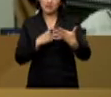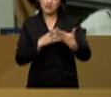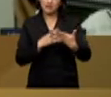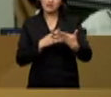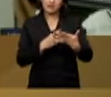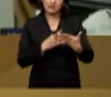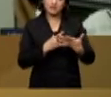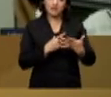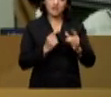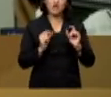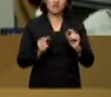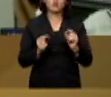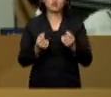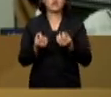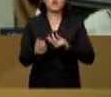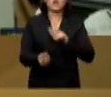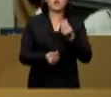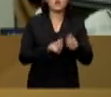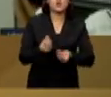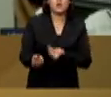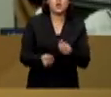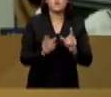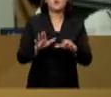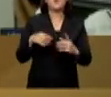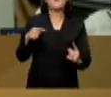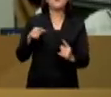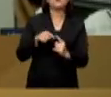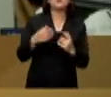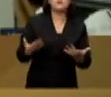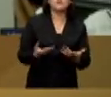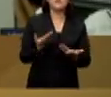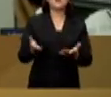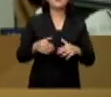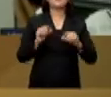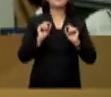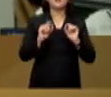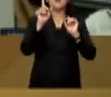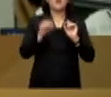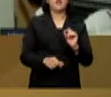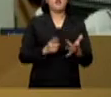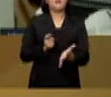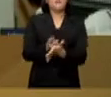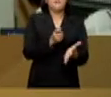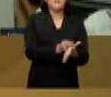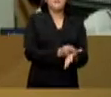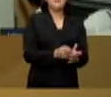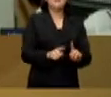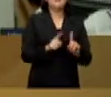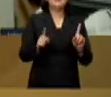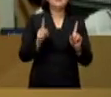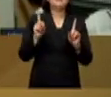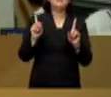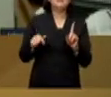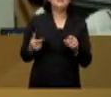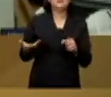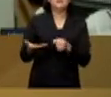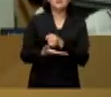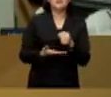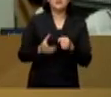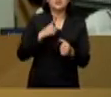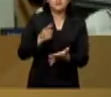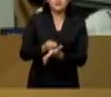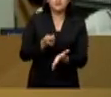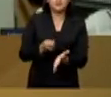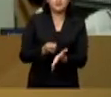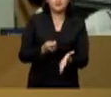tais como as definições de fato gerador, dos contribuintes e das bases de cálculo, são suficientes para que fosse instituída a cobrança